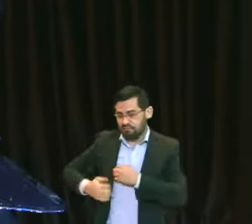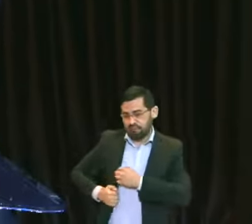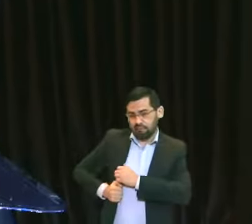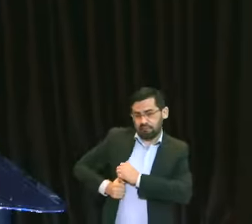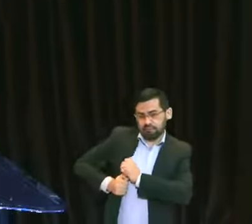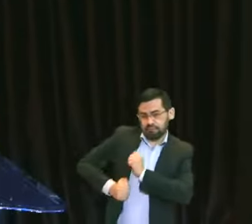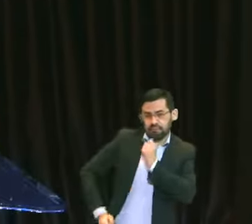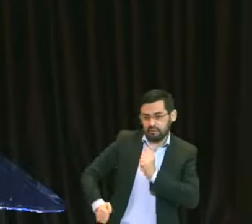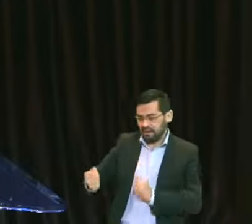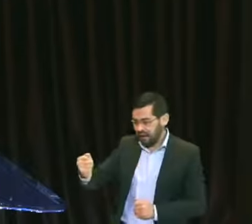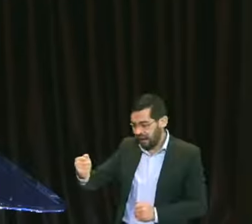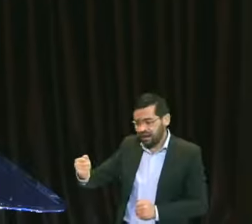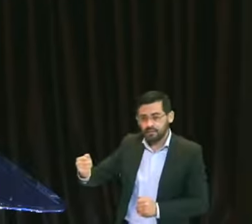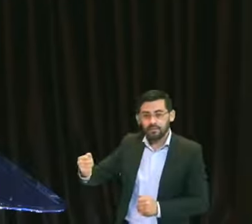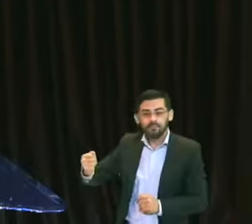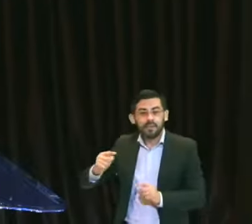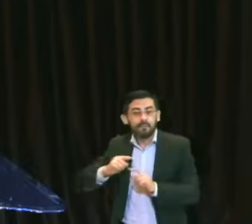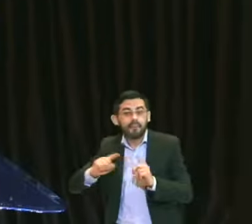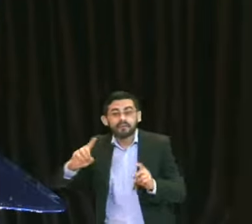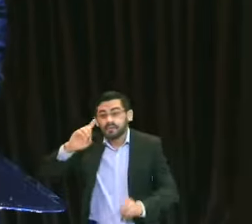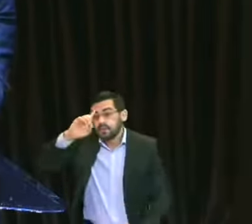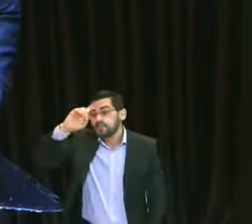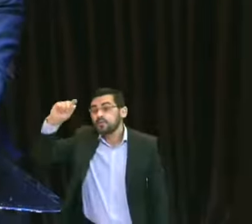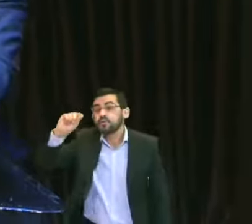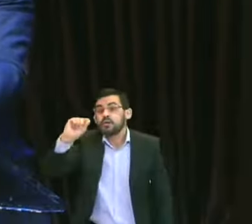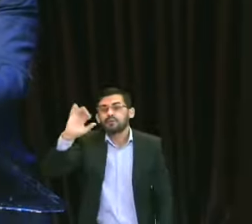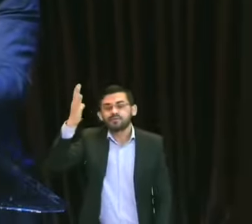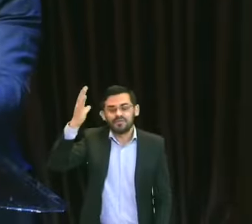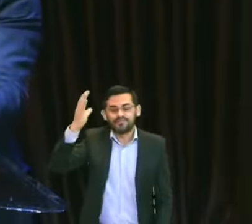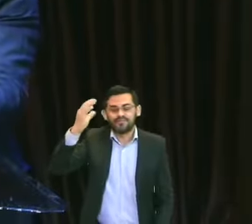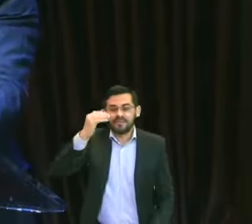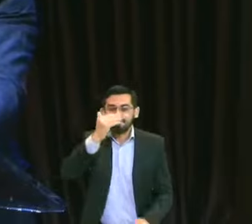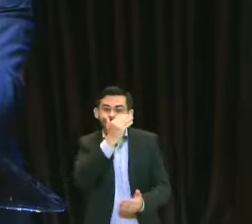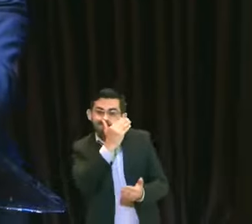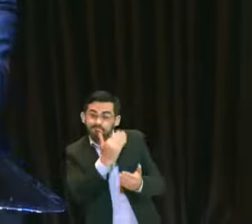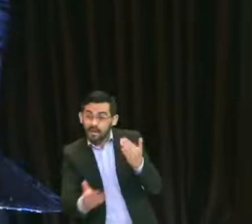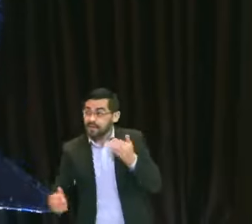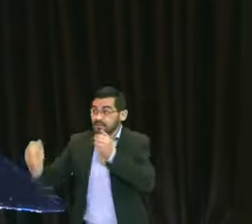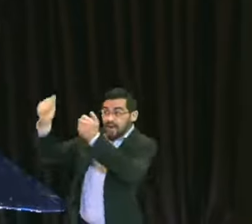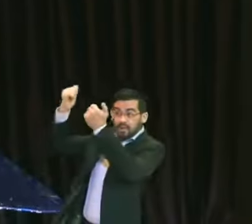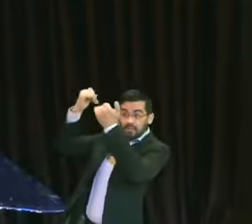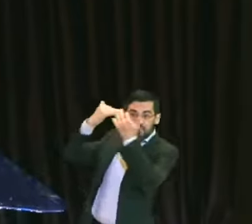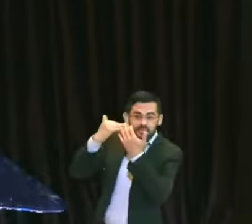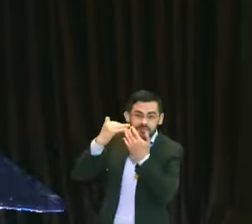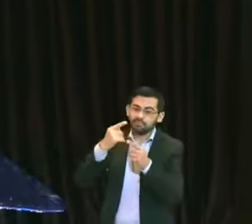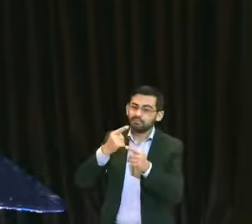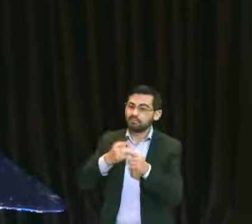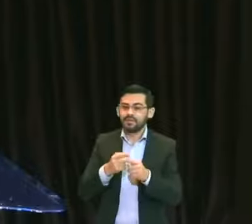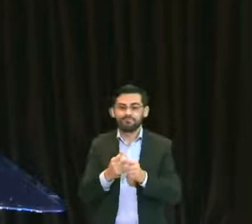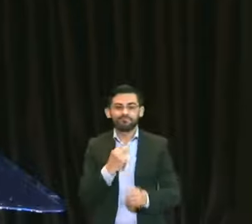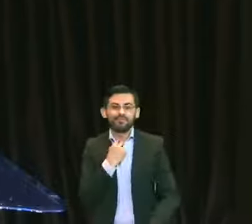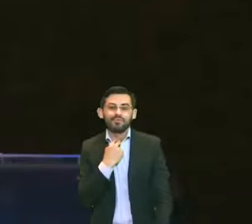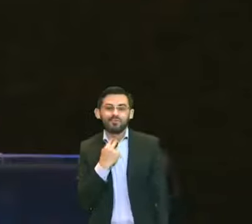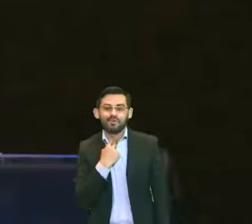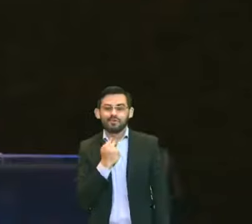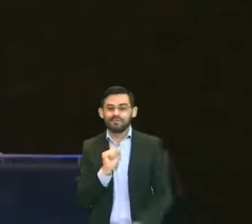da capa na mão. Mas naquele dia ele perde a bênção do Senhor, porque não